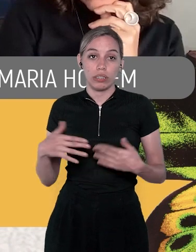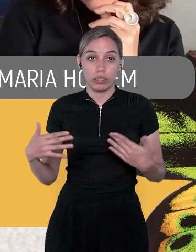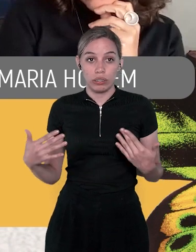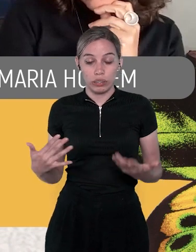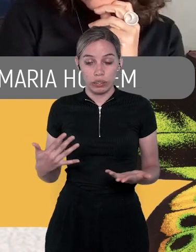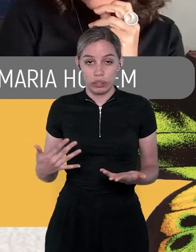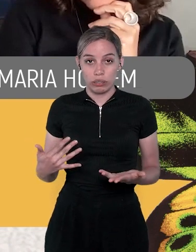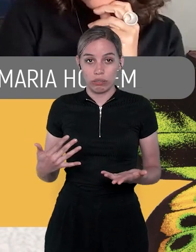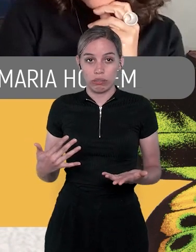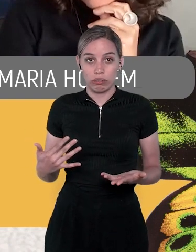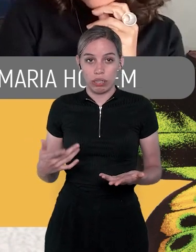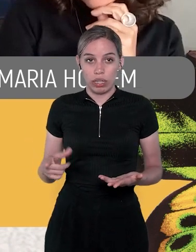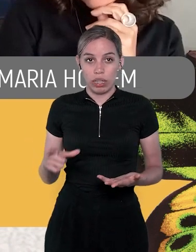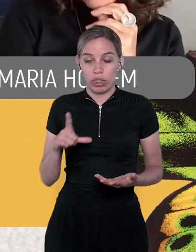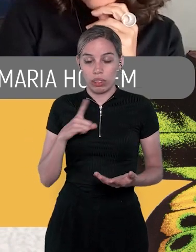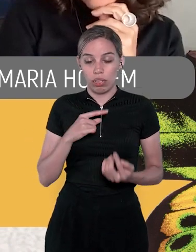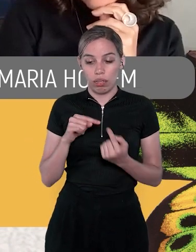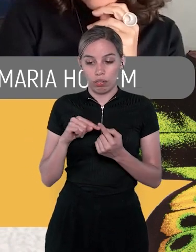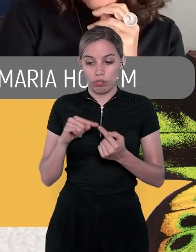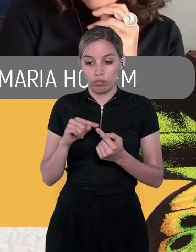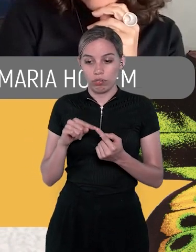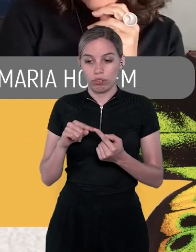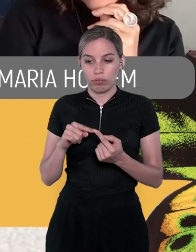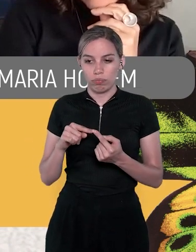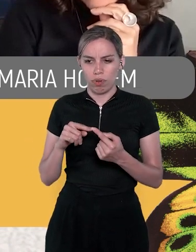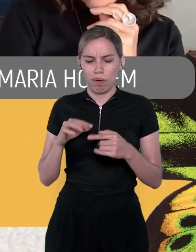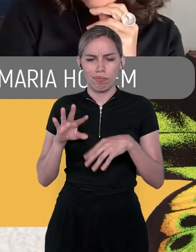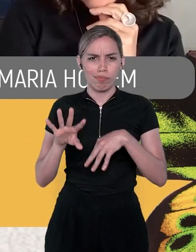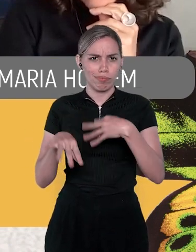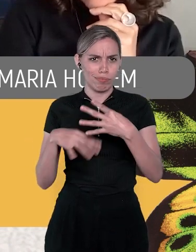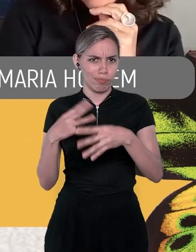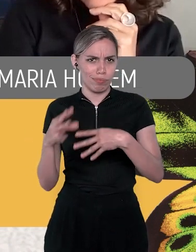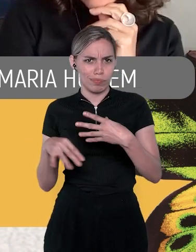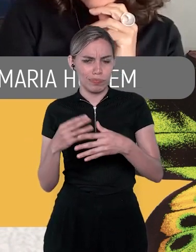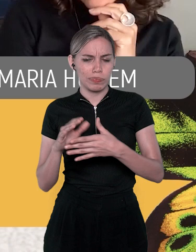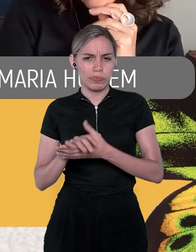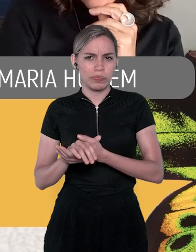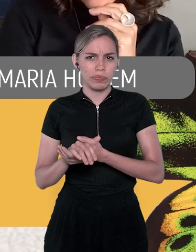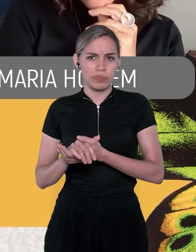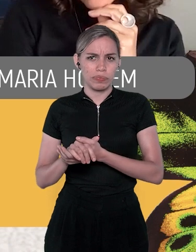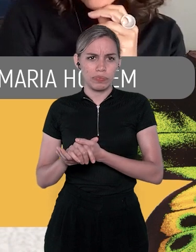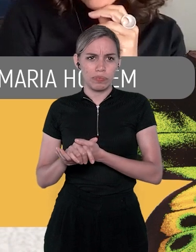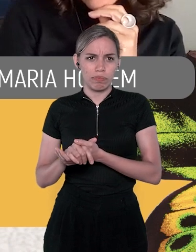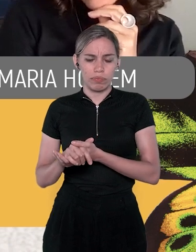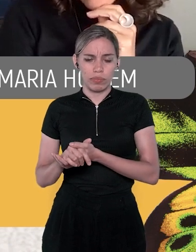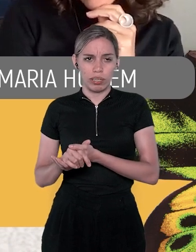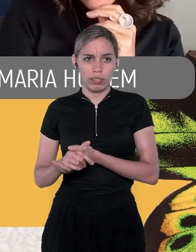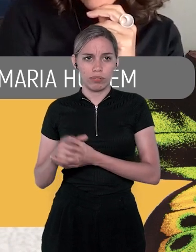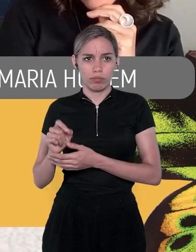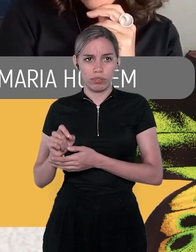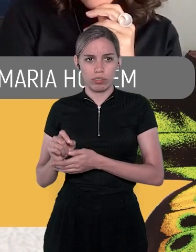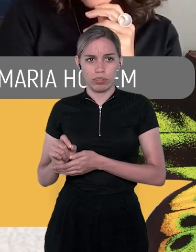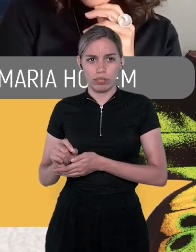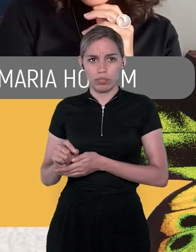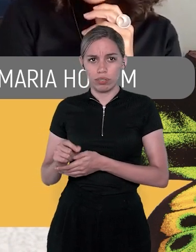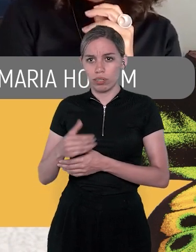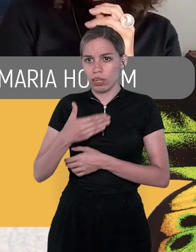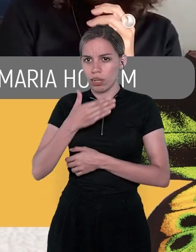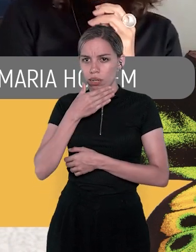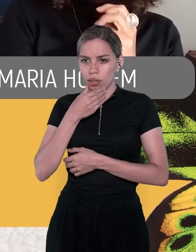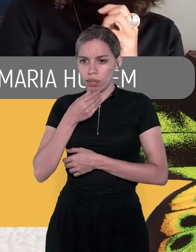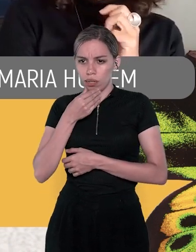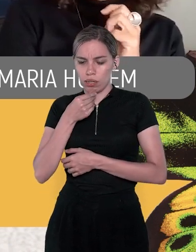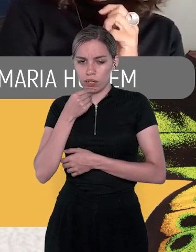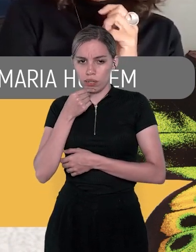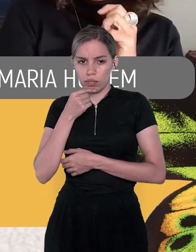Então, há um conluio, né, em torno do senhor e que produz